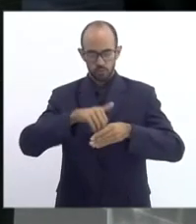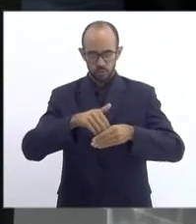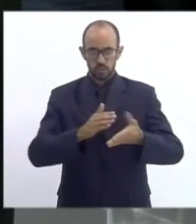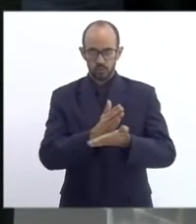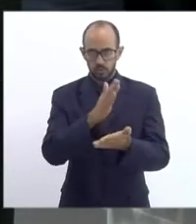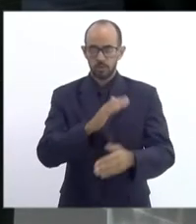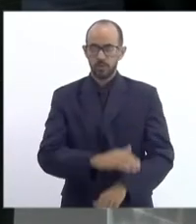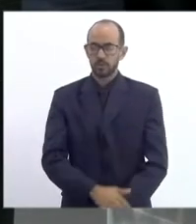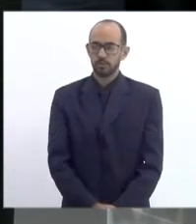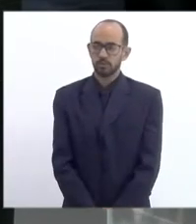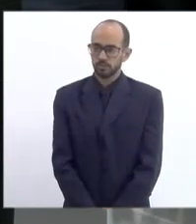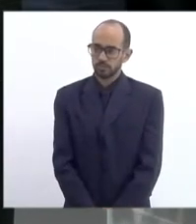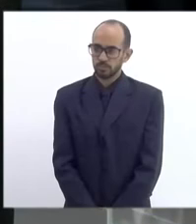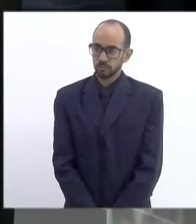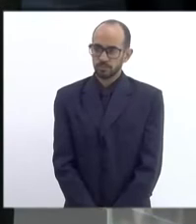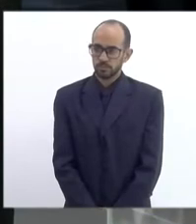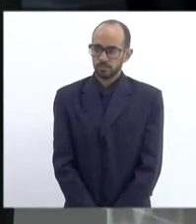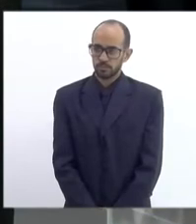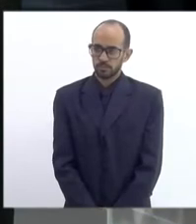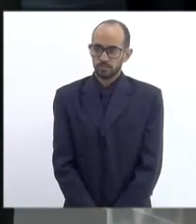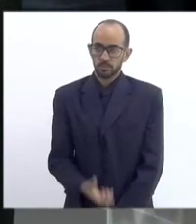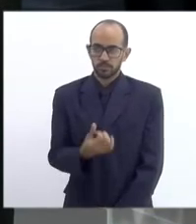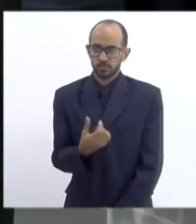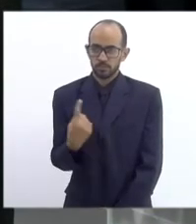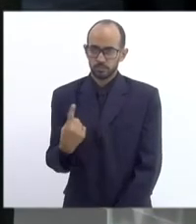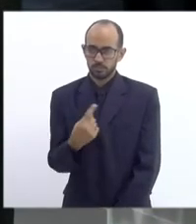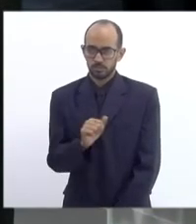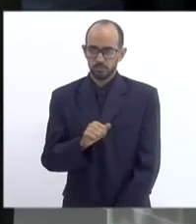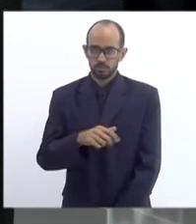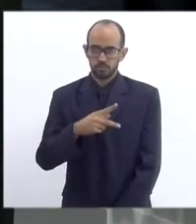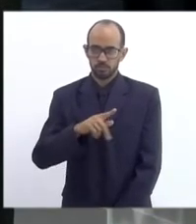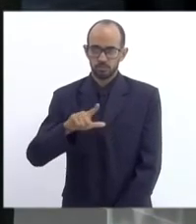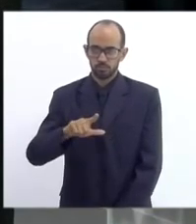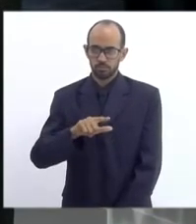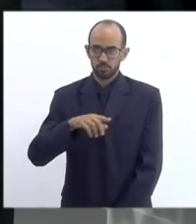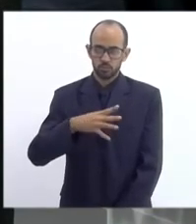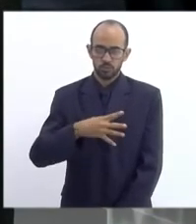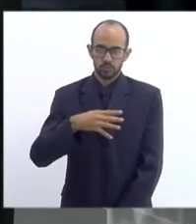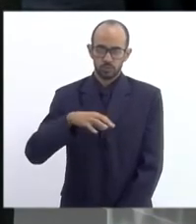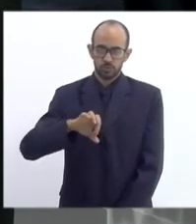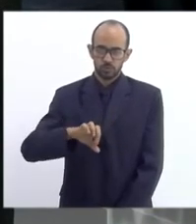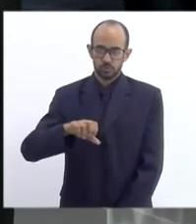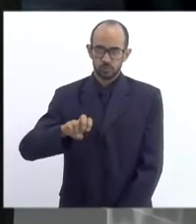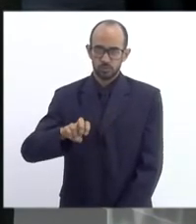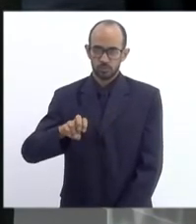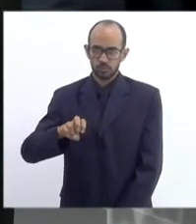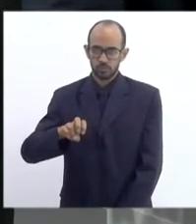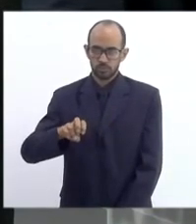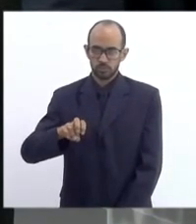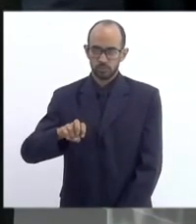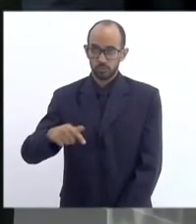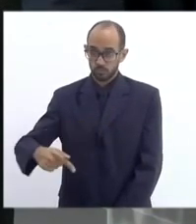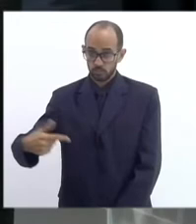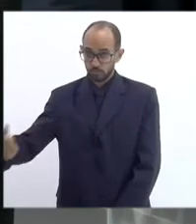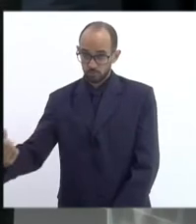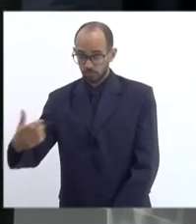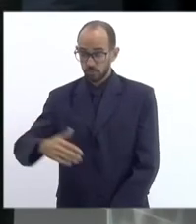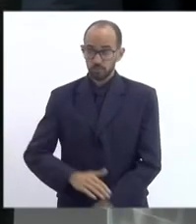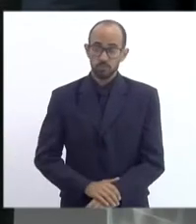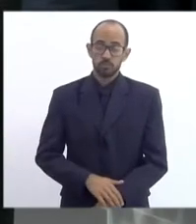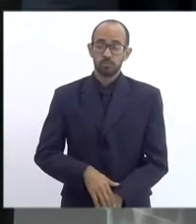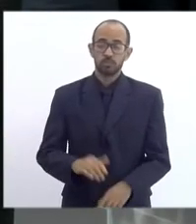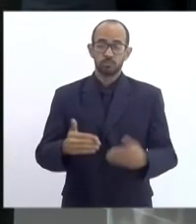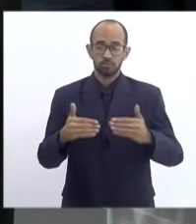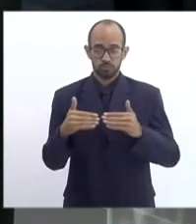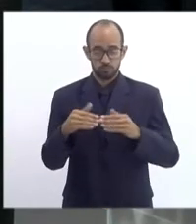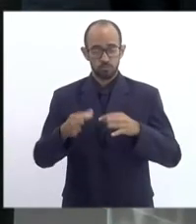votação, aprovado. 61. Projeto de lei 4978-2021, autoria do deputado Sérgio Fernandes, parecer pela juridicidade.